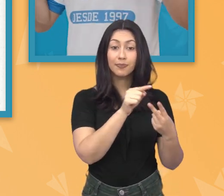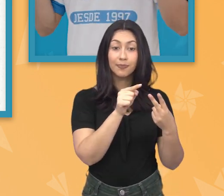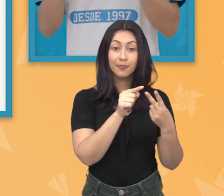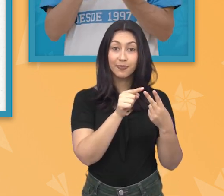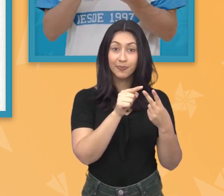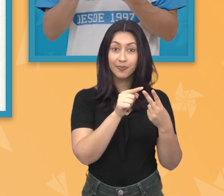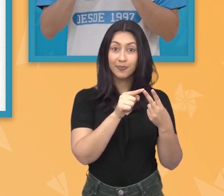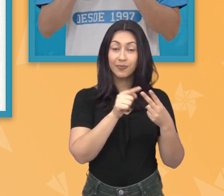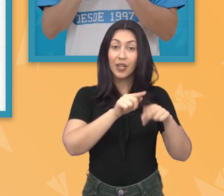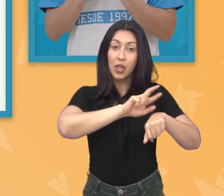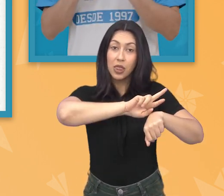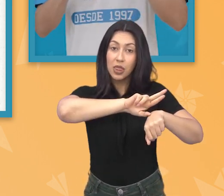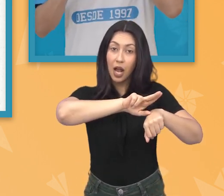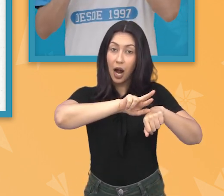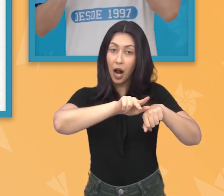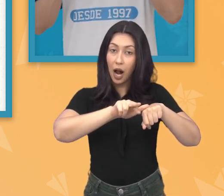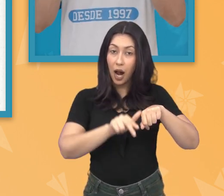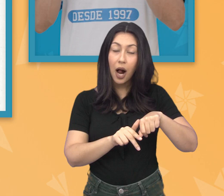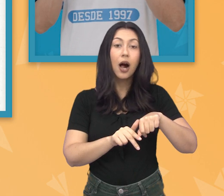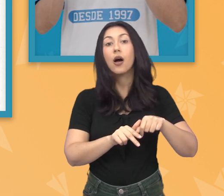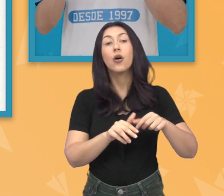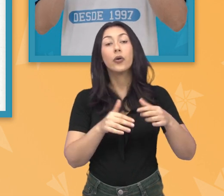substância pura composta, que é quando temos